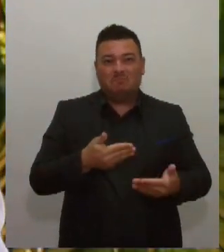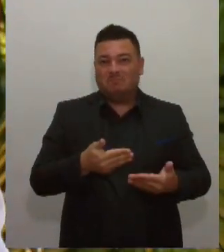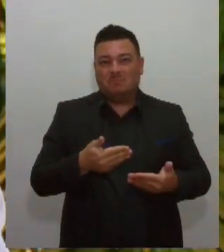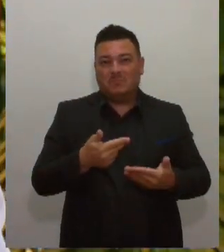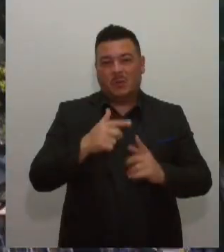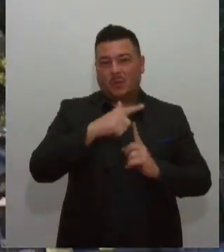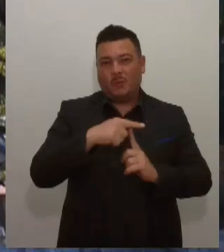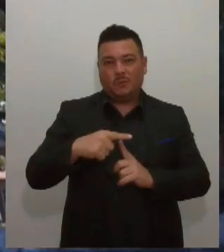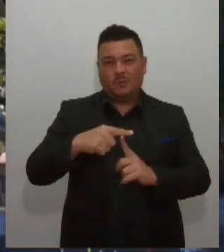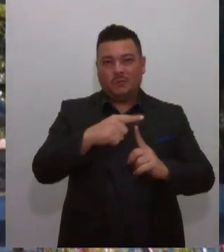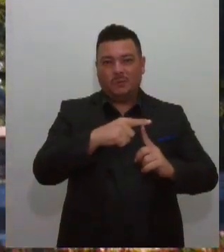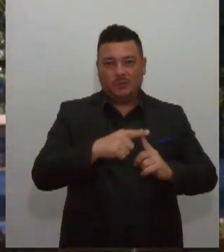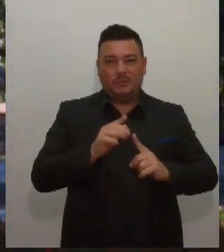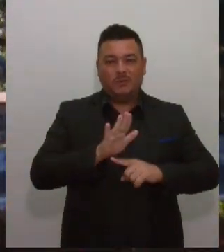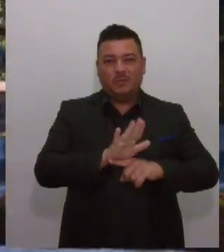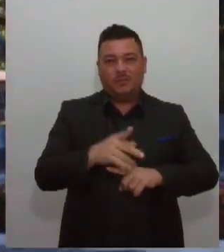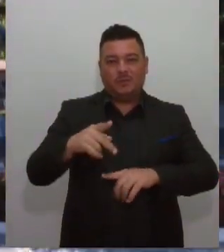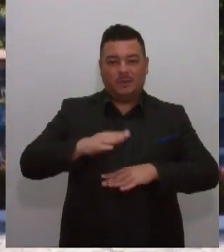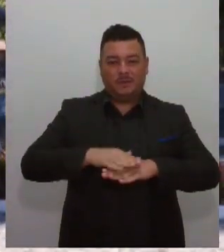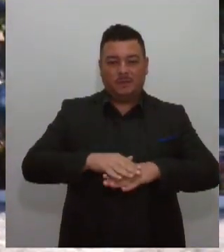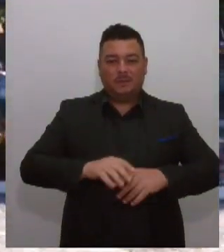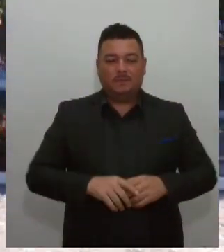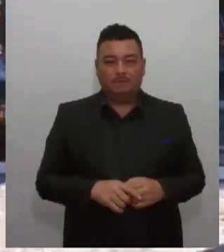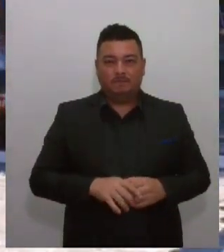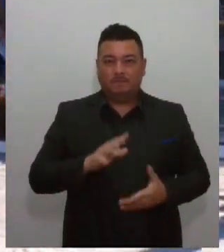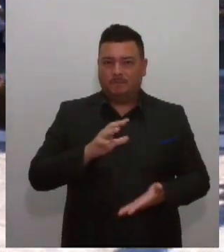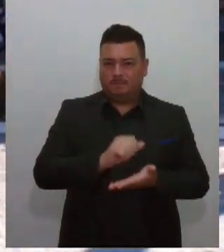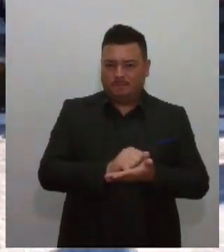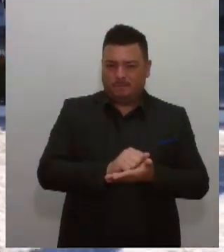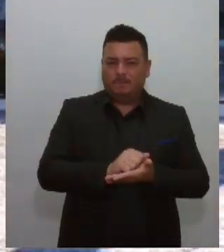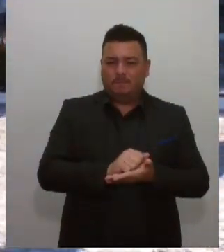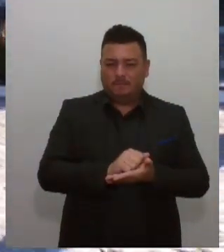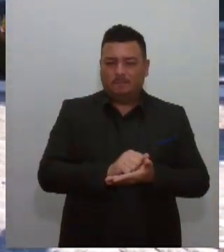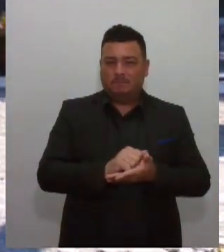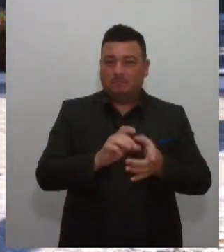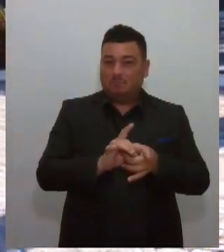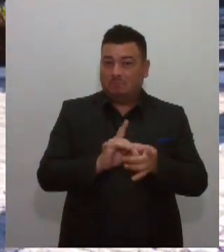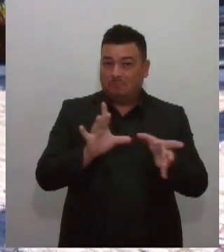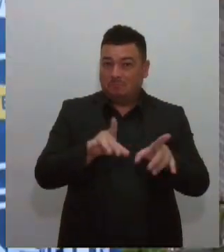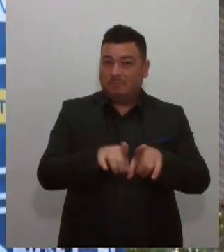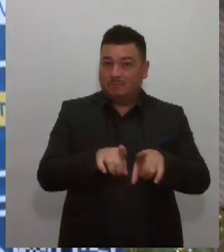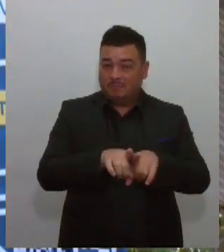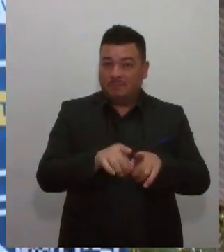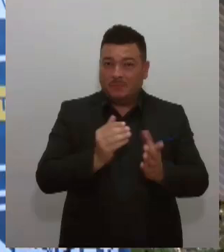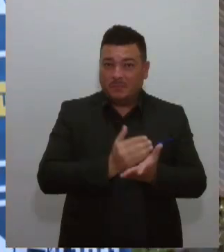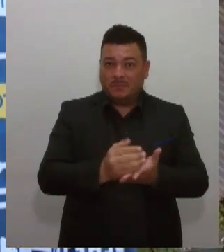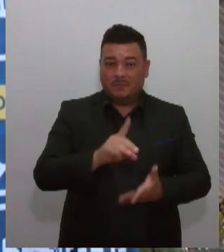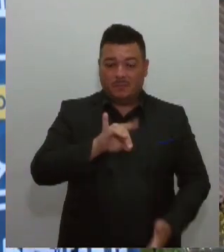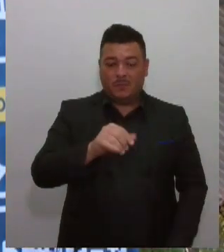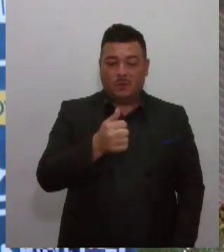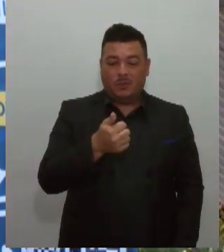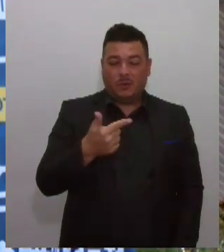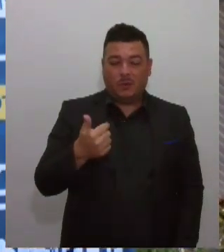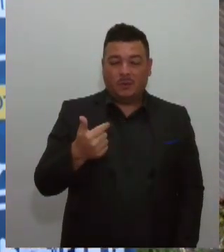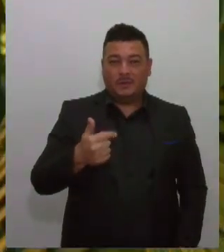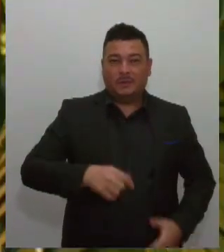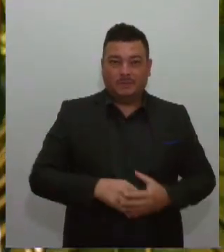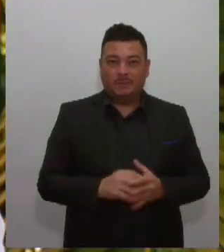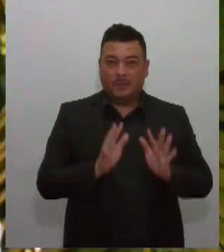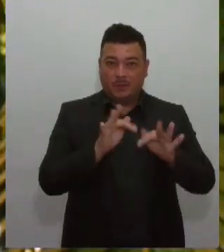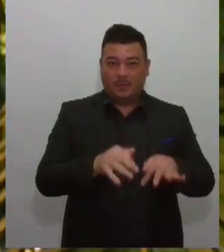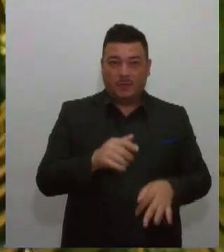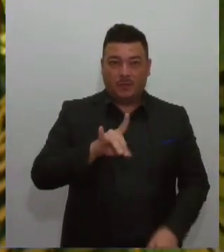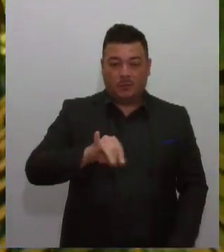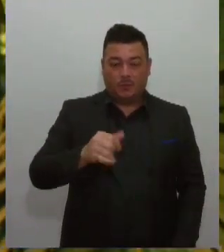previstos no edital. Então, as inscrições serão abertas a partir do dia 12, se encerra no dia 17.